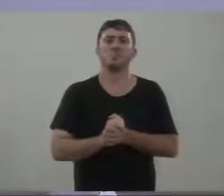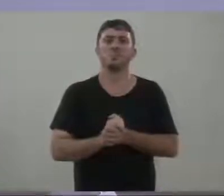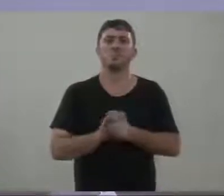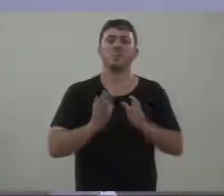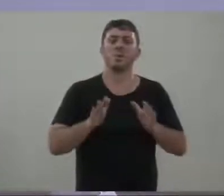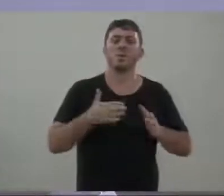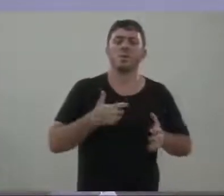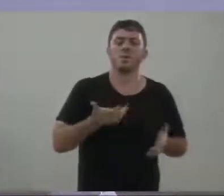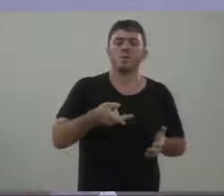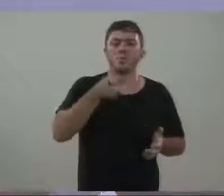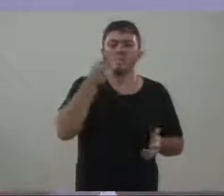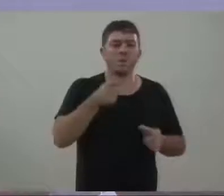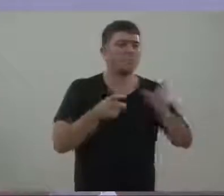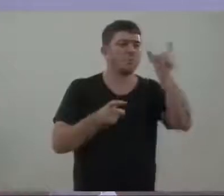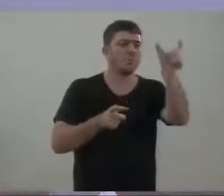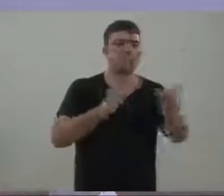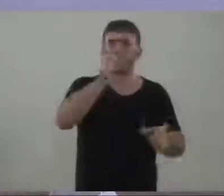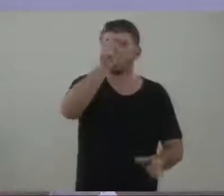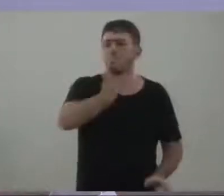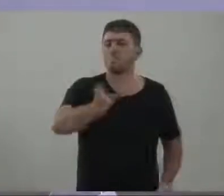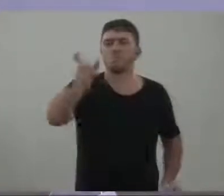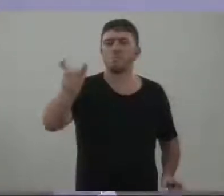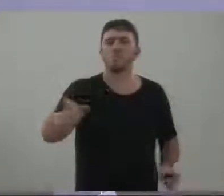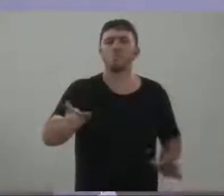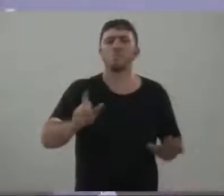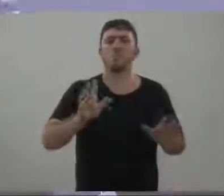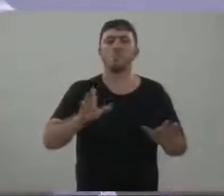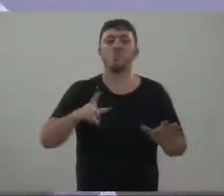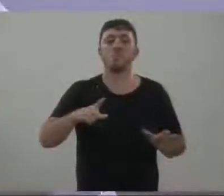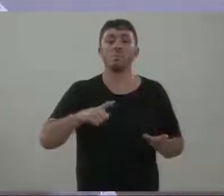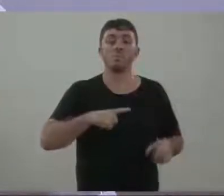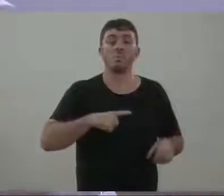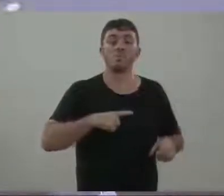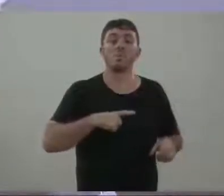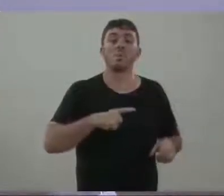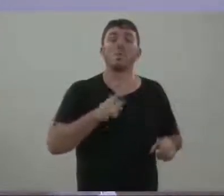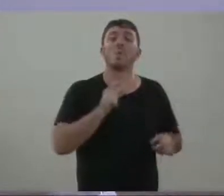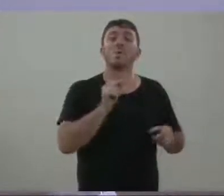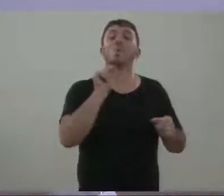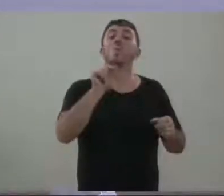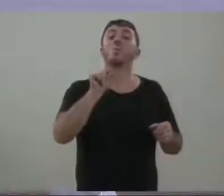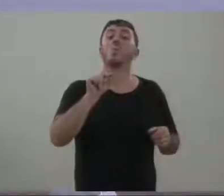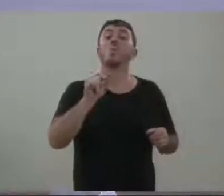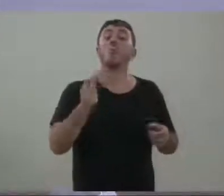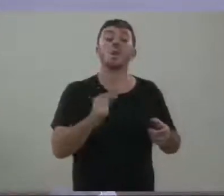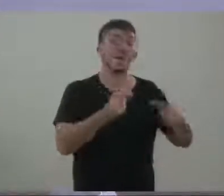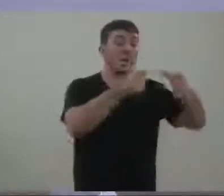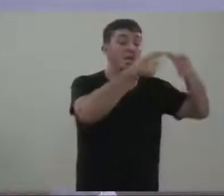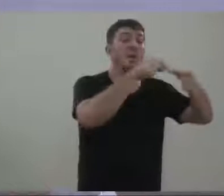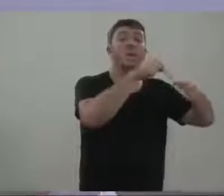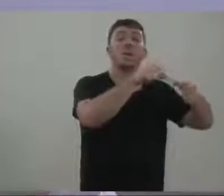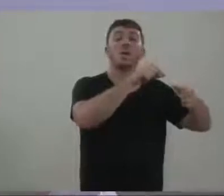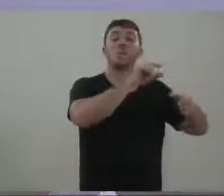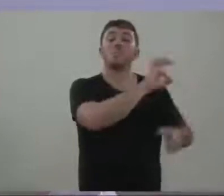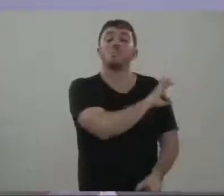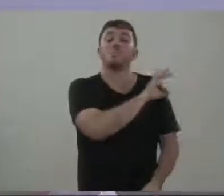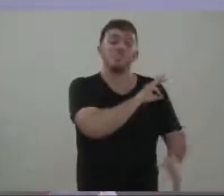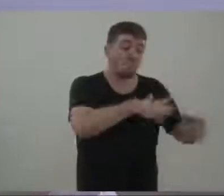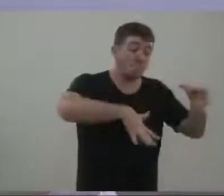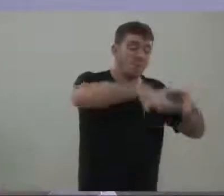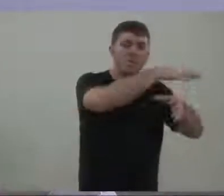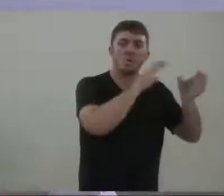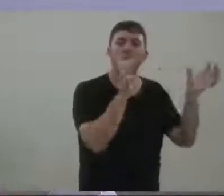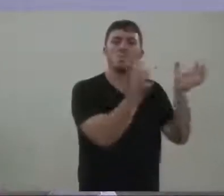algumas pessoas, o que falam de situação ou oposição. O que é situação? O que é